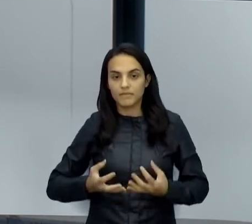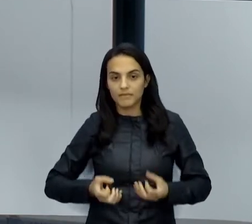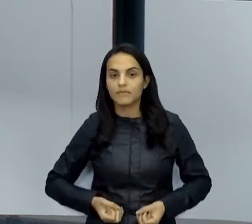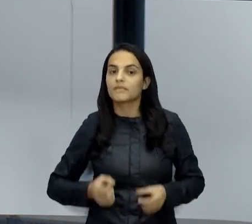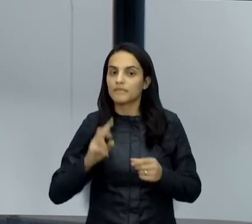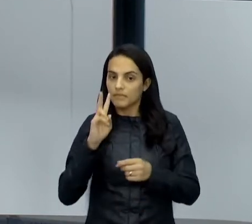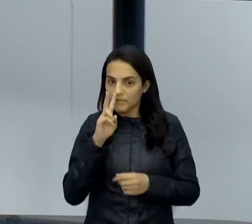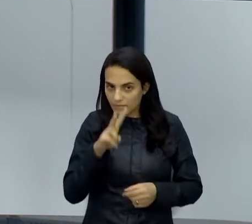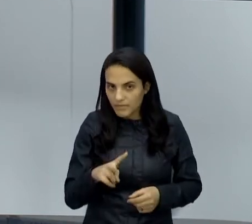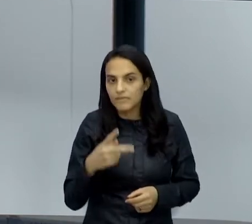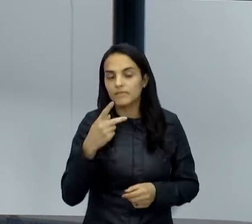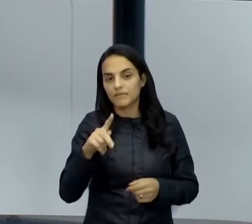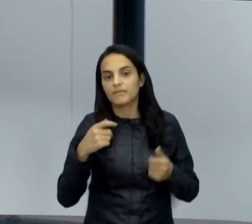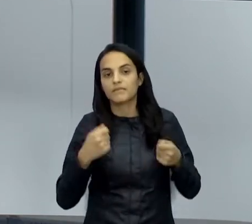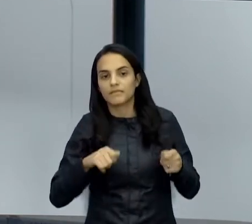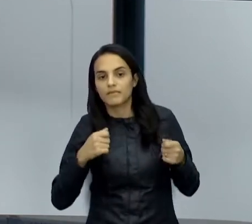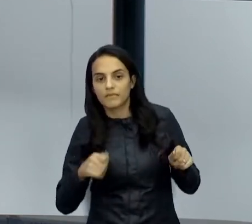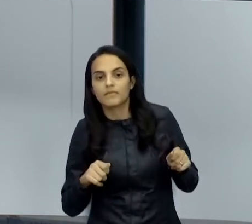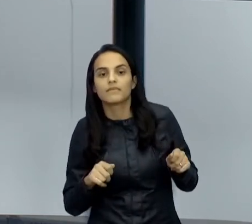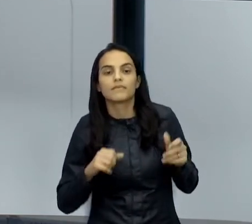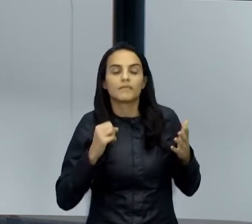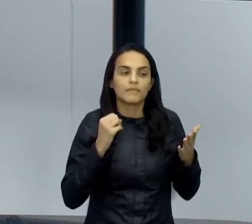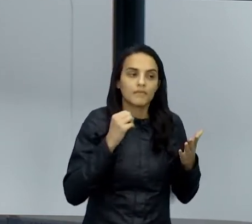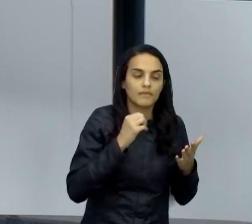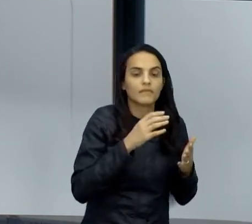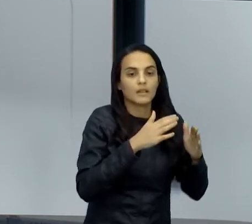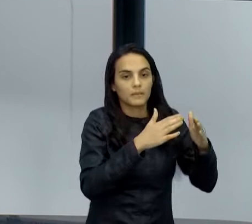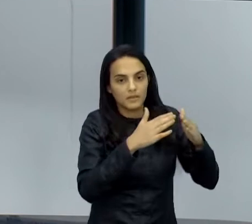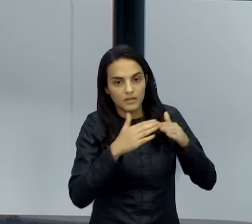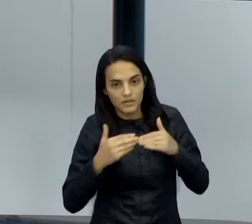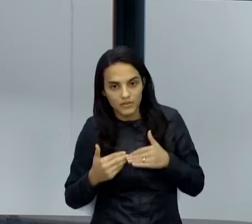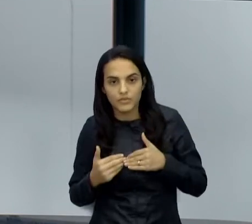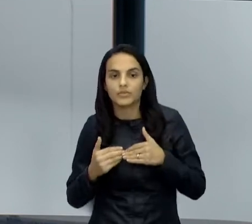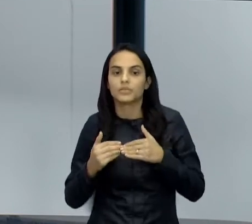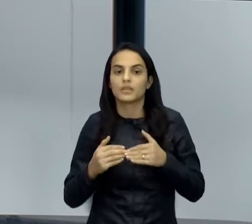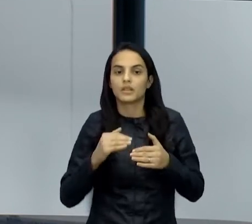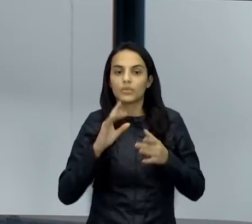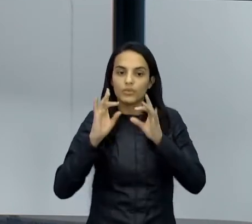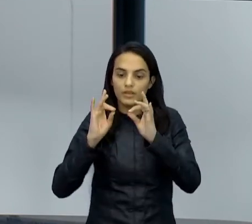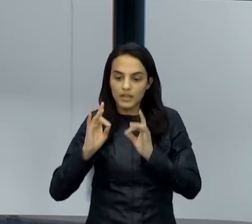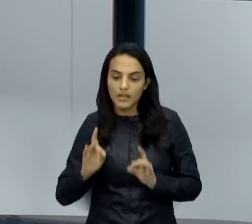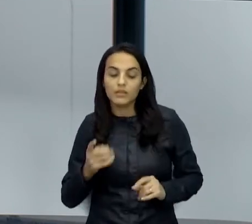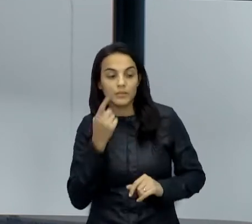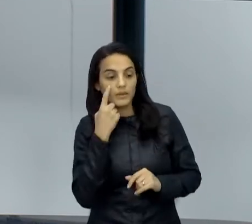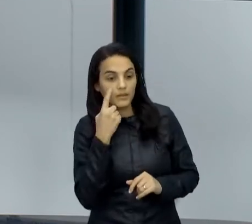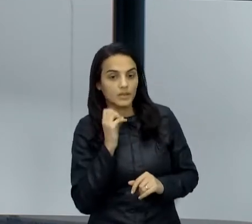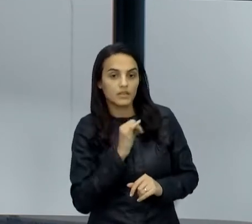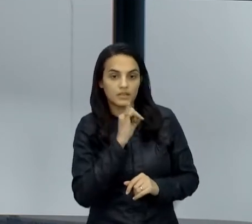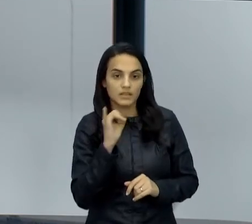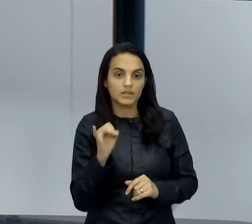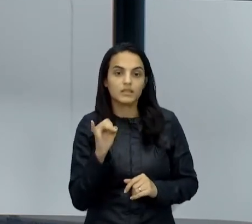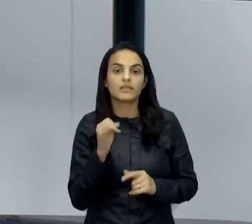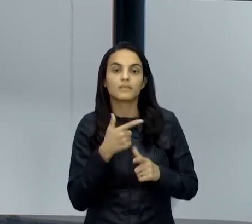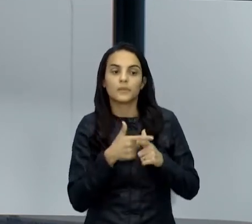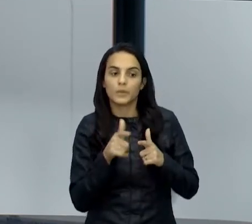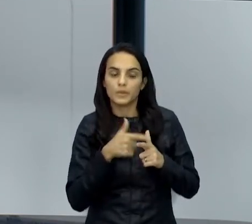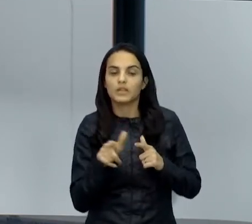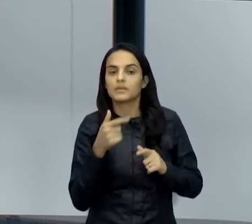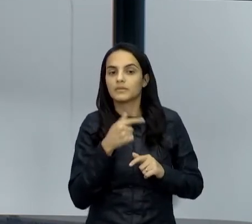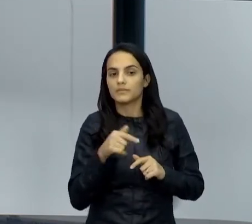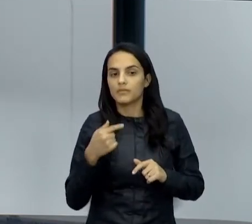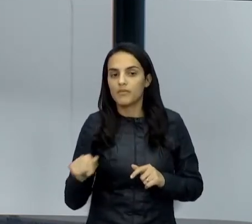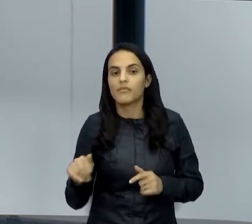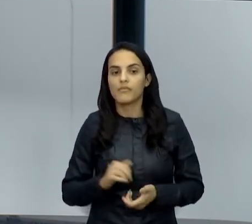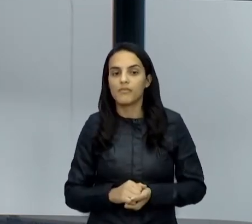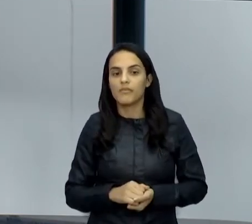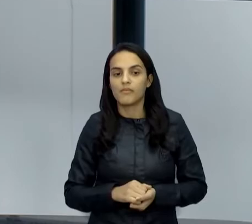tem que acionar a distribuidora de eletricidade para mandar um técnico para olhar lá para ver se não tem problema, tá certo? Então,